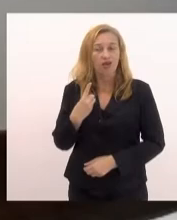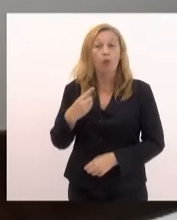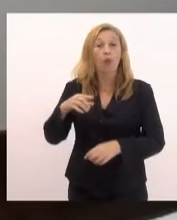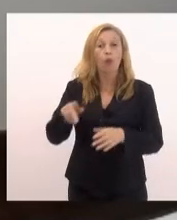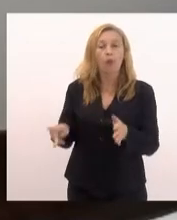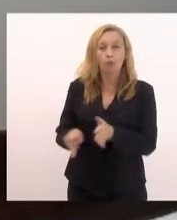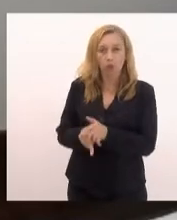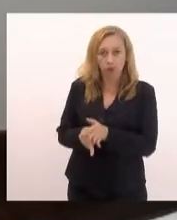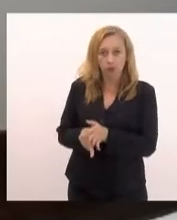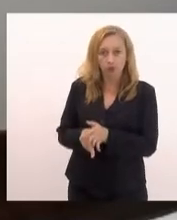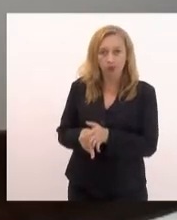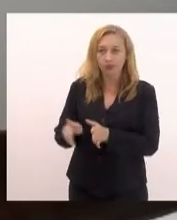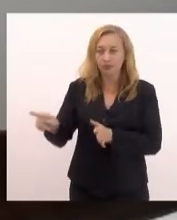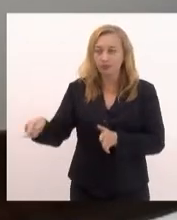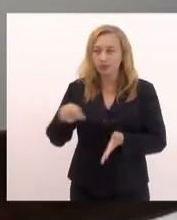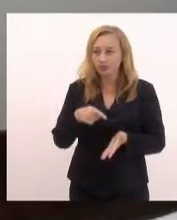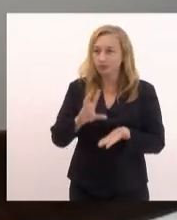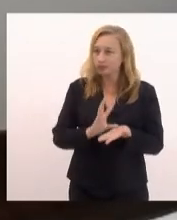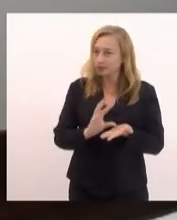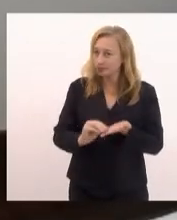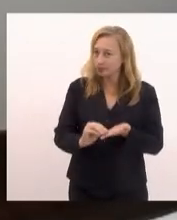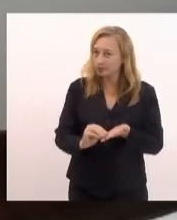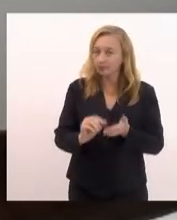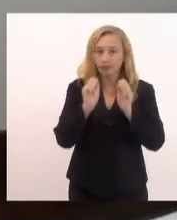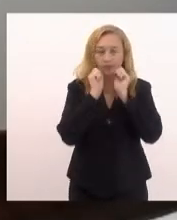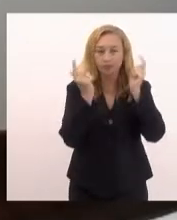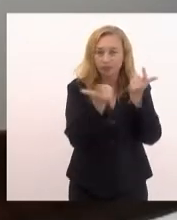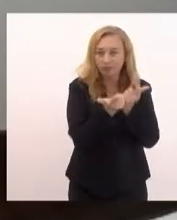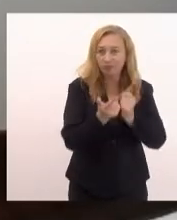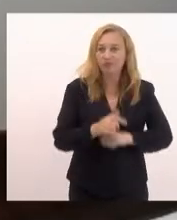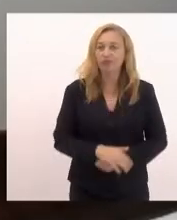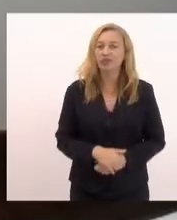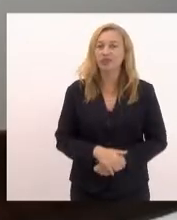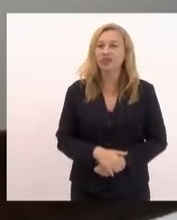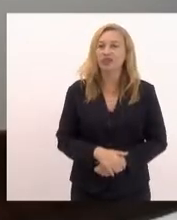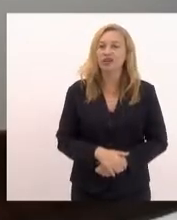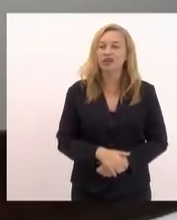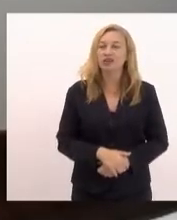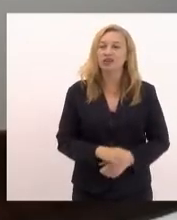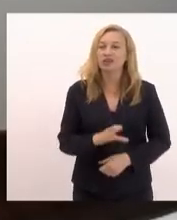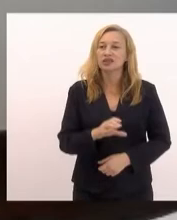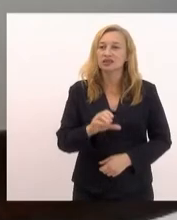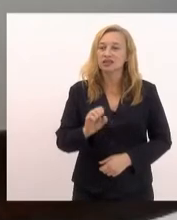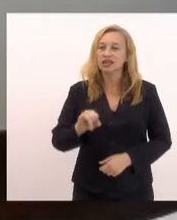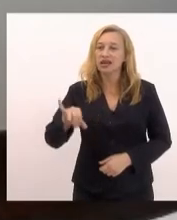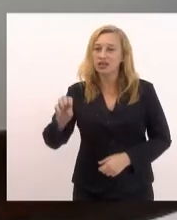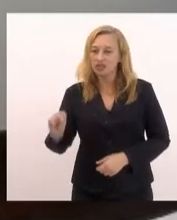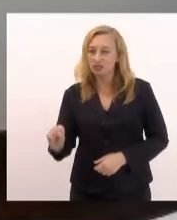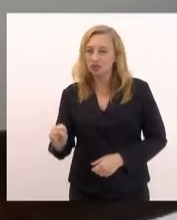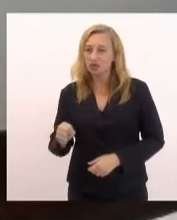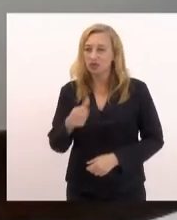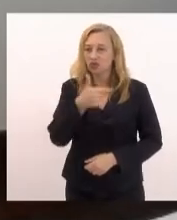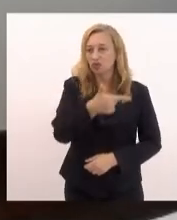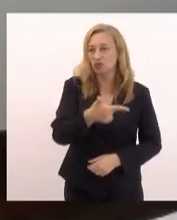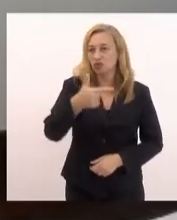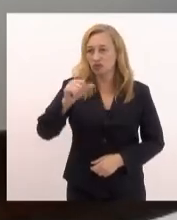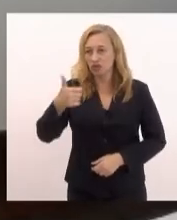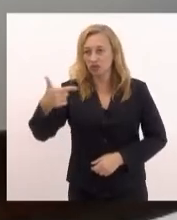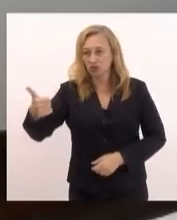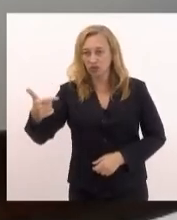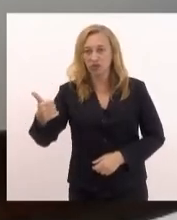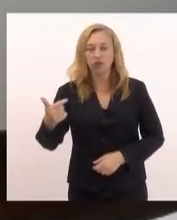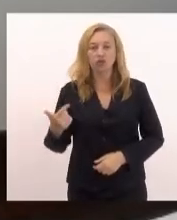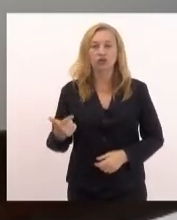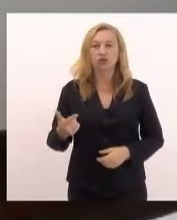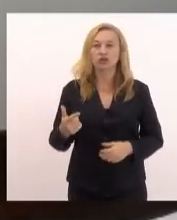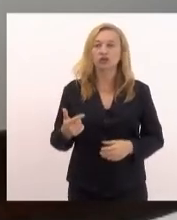projeto venha à pauta da Assembleia Legislativa quando o CEASME, neste ano de 2022, completa 25